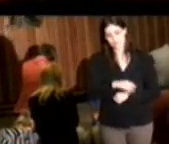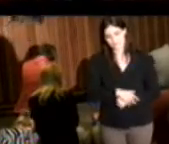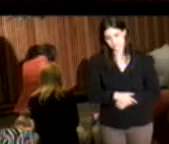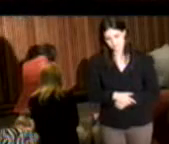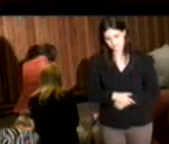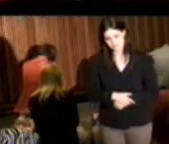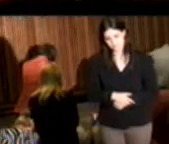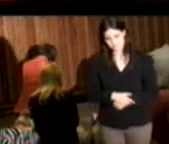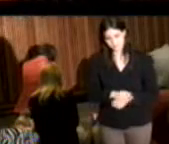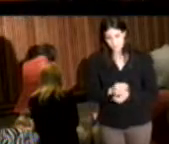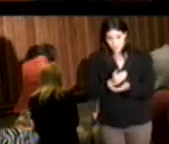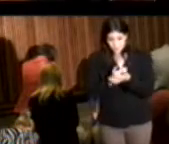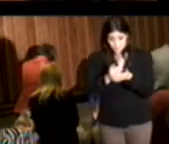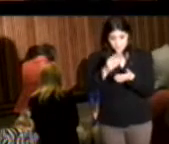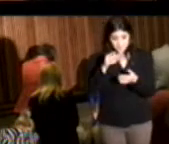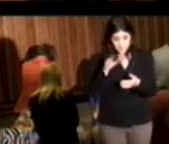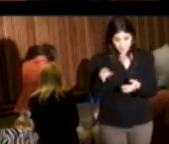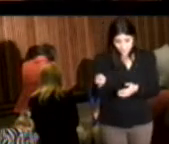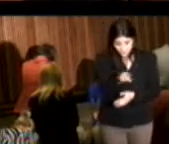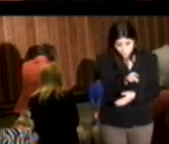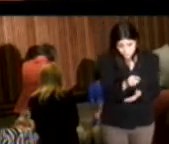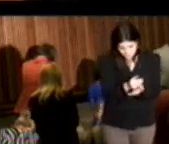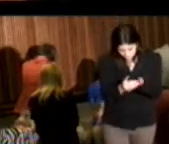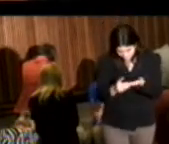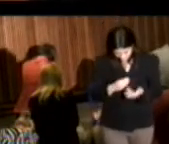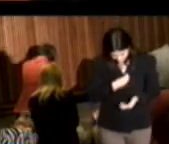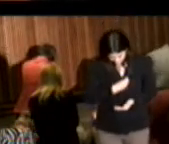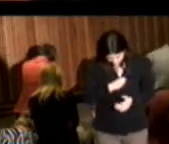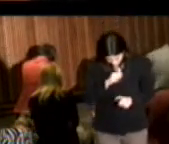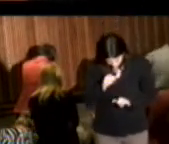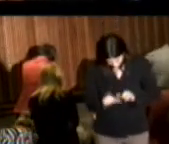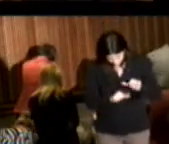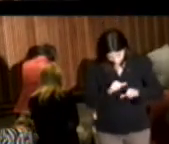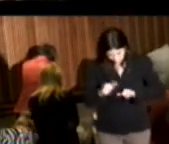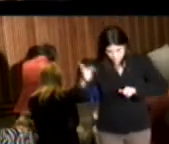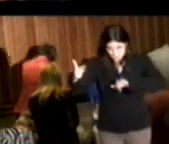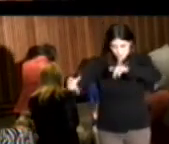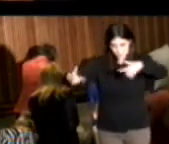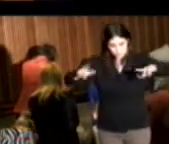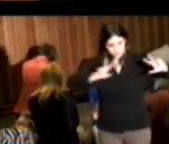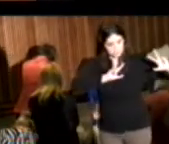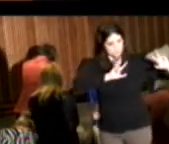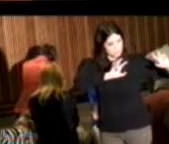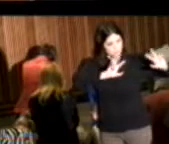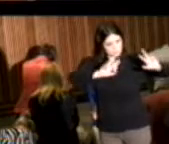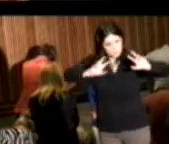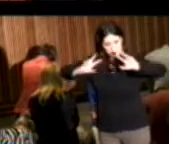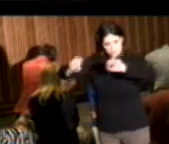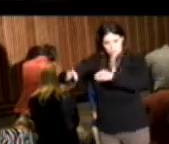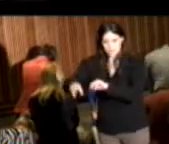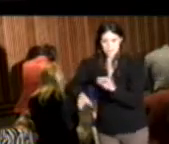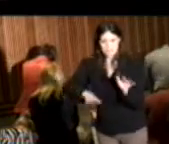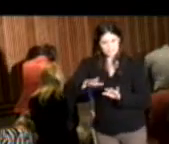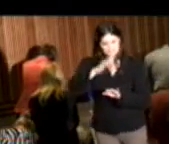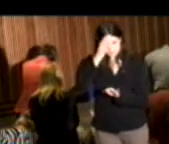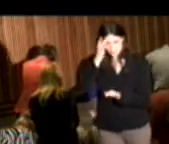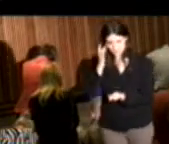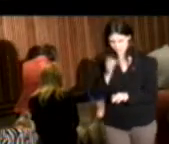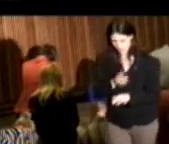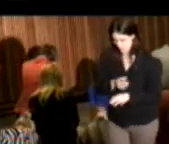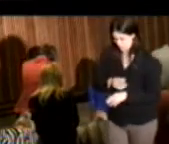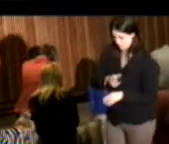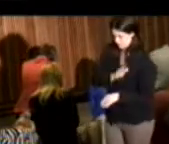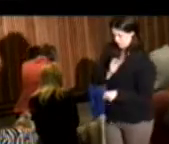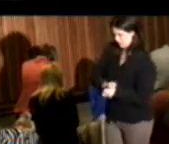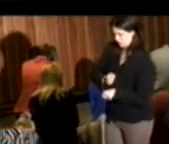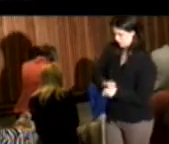vai começar em você, e a tua atitude vai arrebentar o coração das pessoas que estão em volta. A Bíblia diz que o nosso